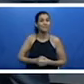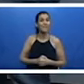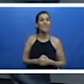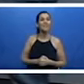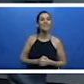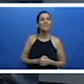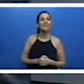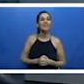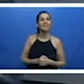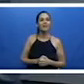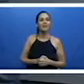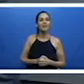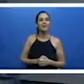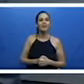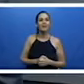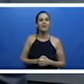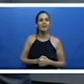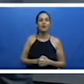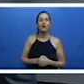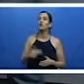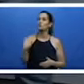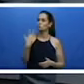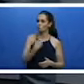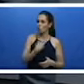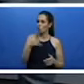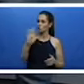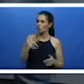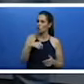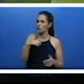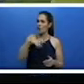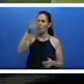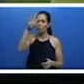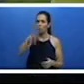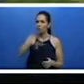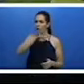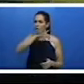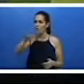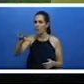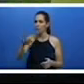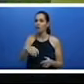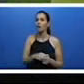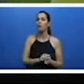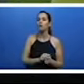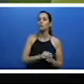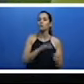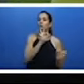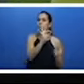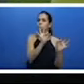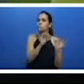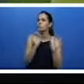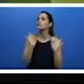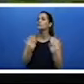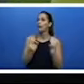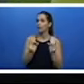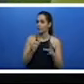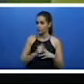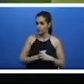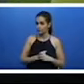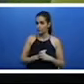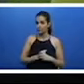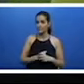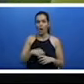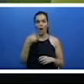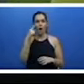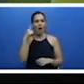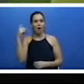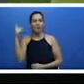Ok. Nós já temos aqui uma tabelinha bonitinha com nossos termos. Ó, talvez por aqui fica melhor